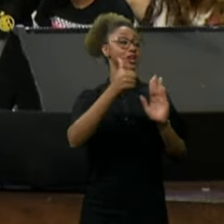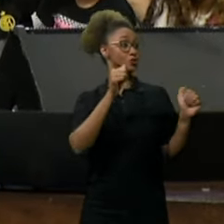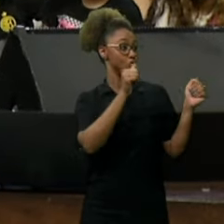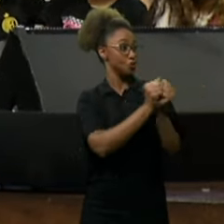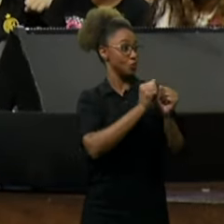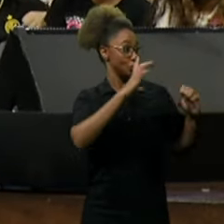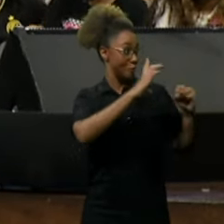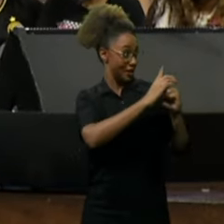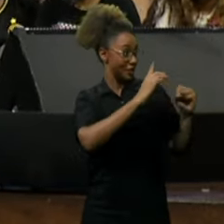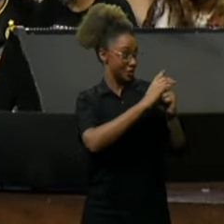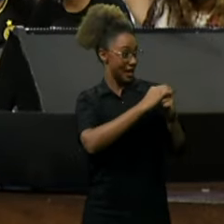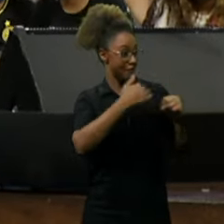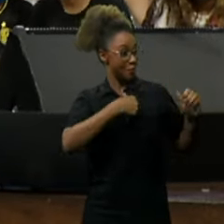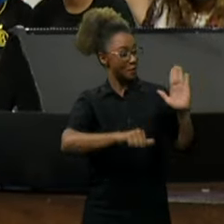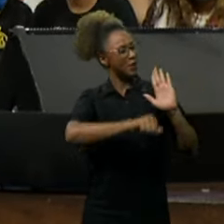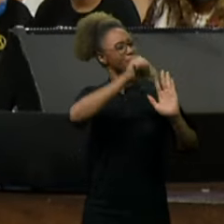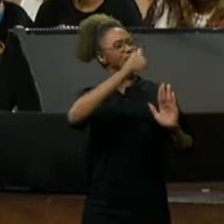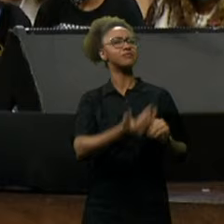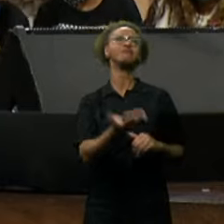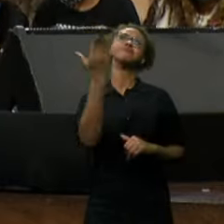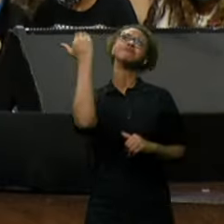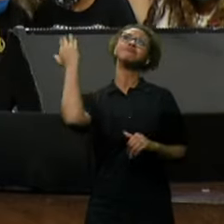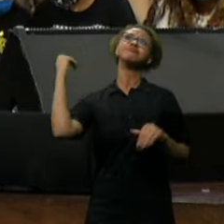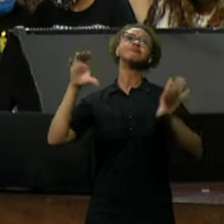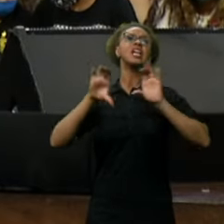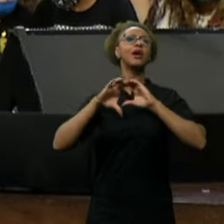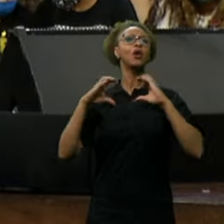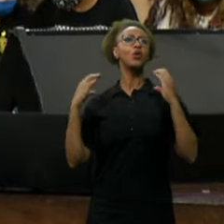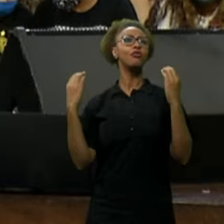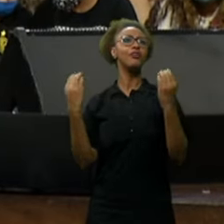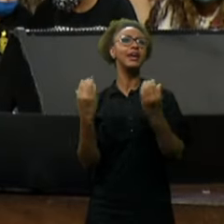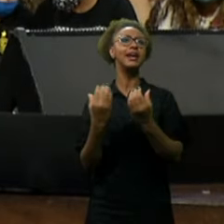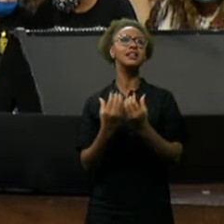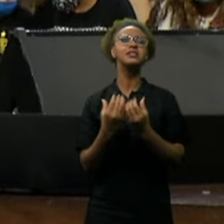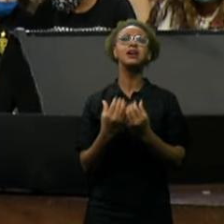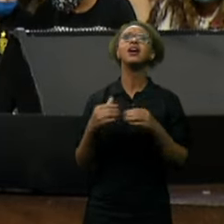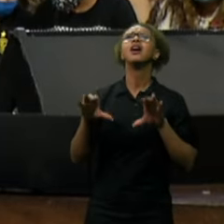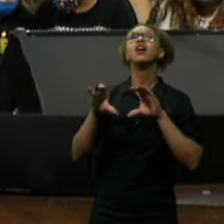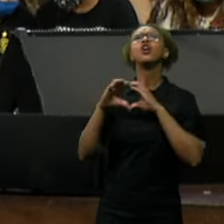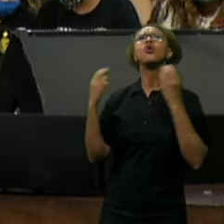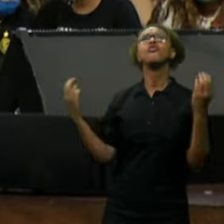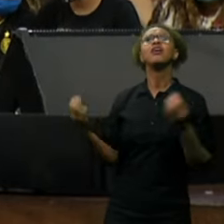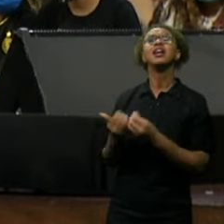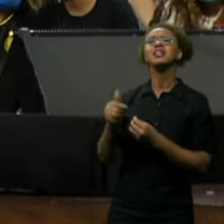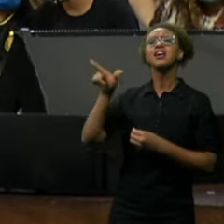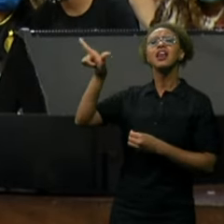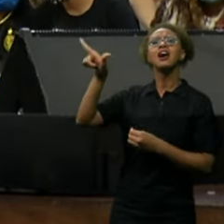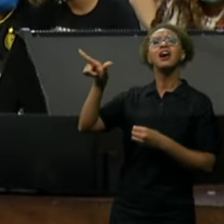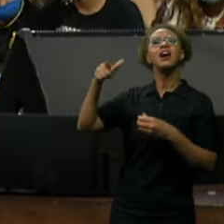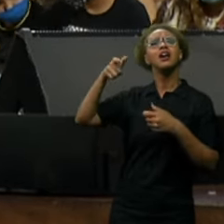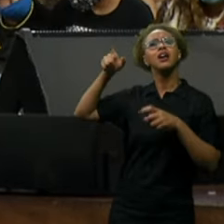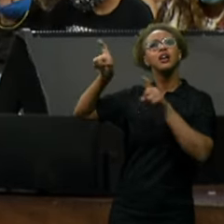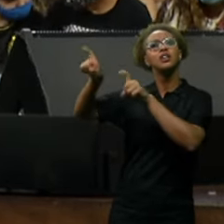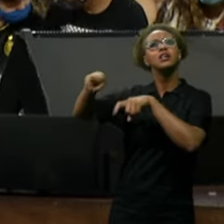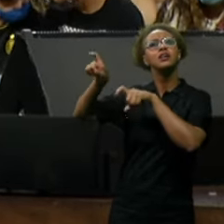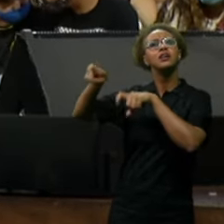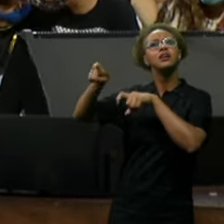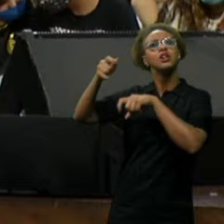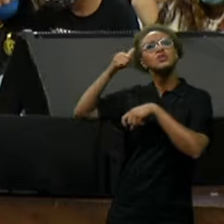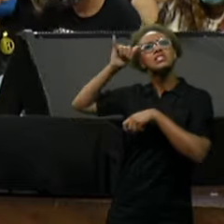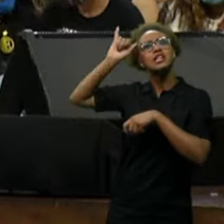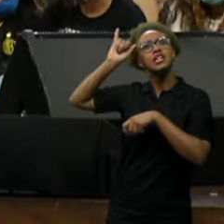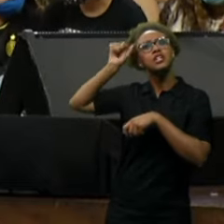estar com o povo da bola né Foi numa conferência Como é que chama lá na árvore a Estância é